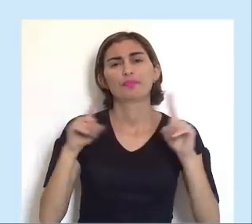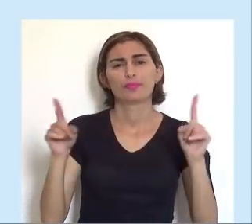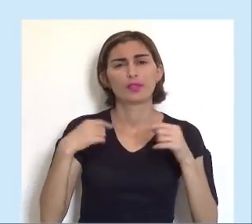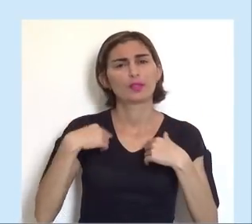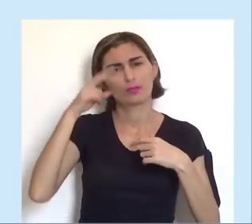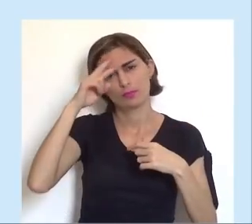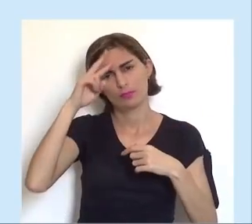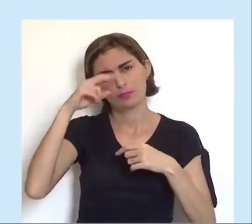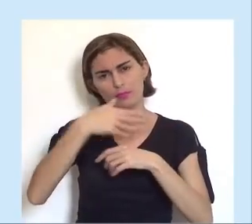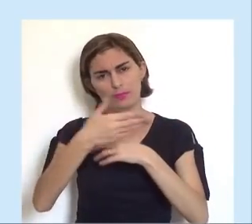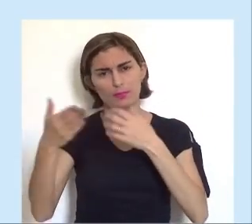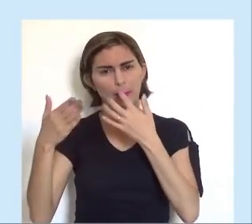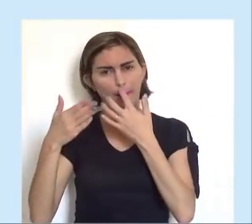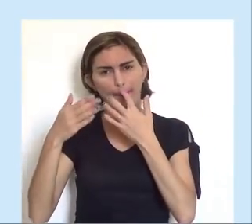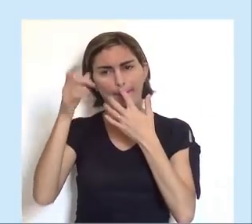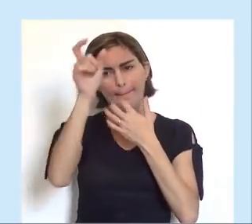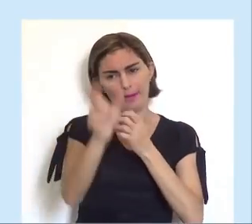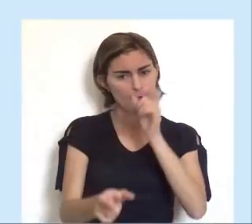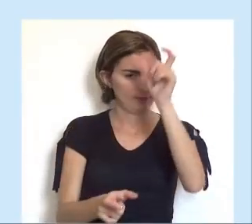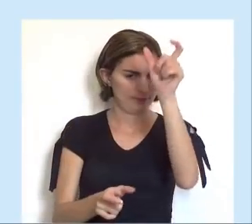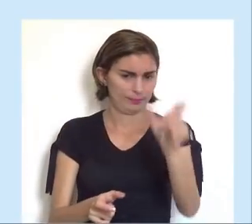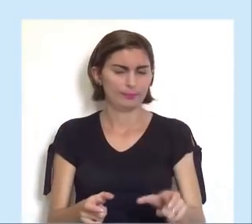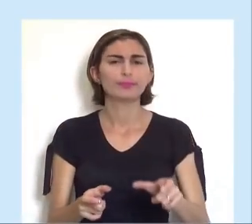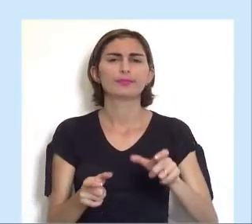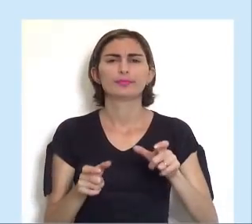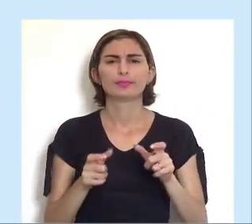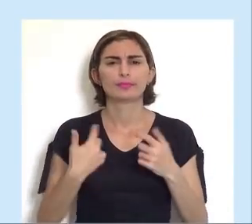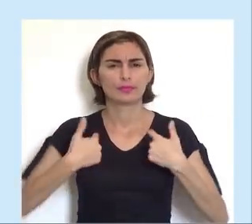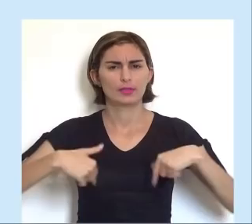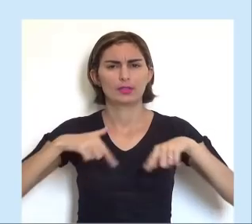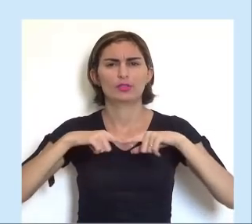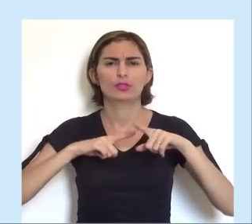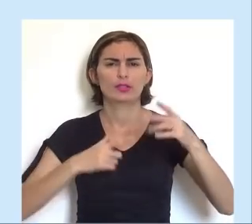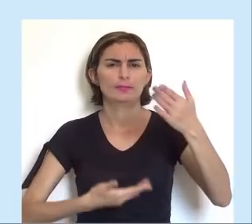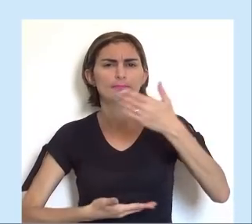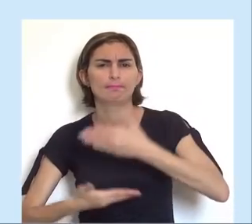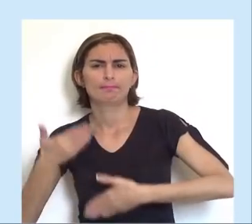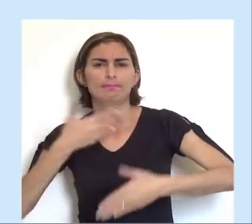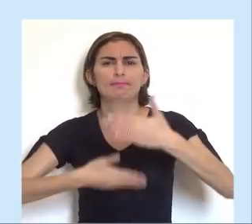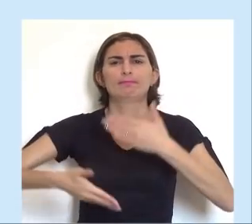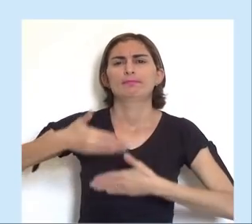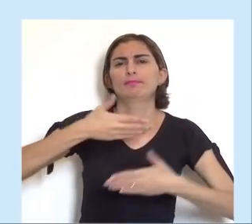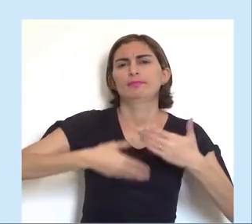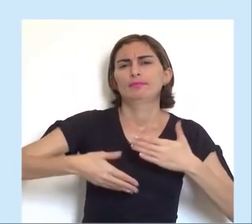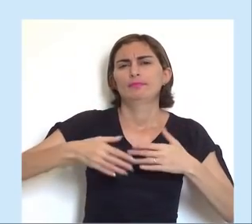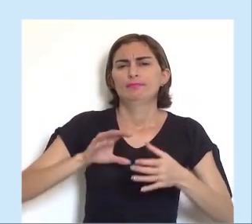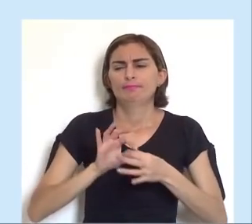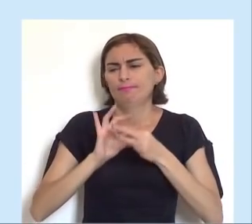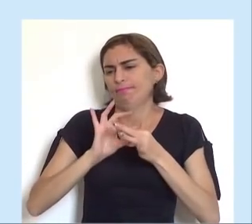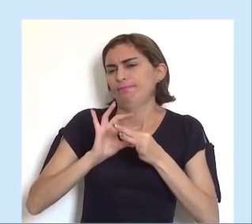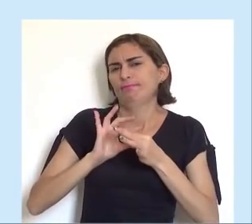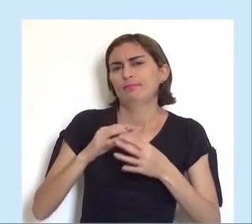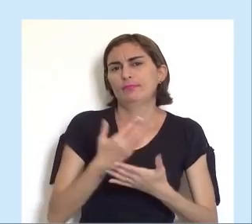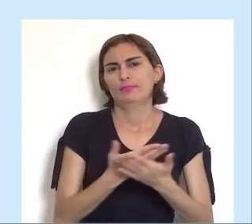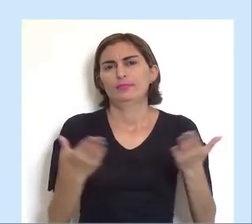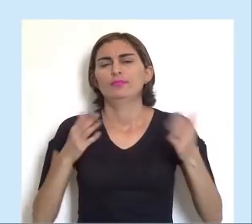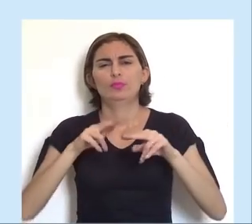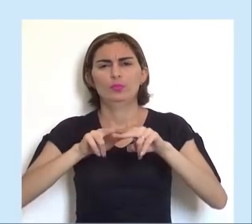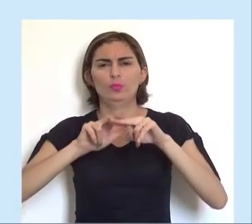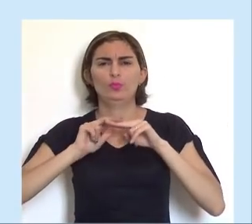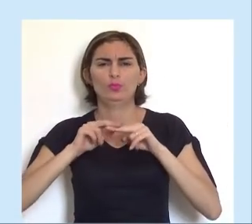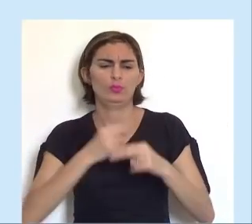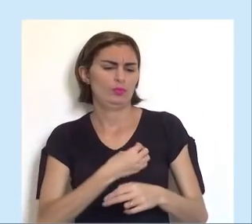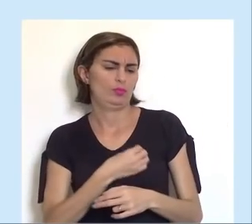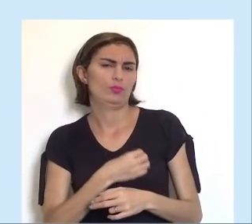queria lembrar para vocês que personagem, a gente tem uma relação mais apegada com eles. Por isso,